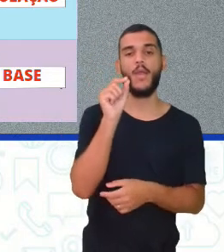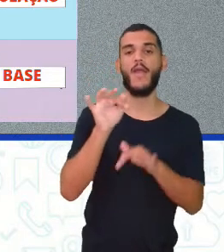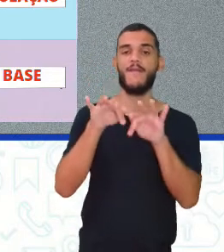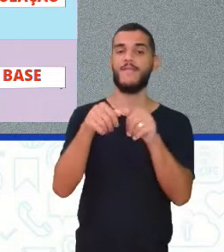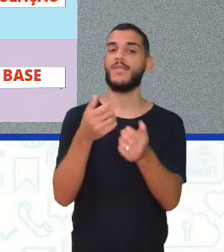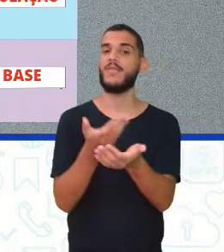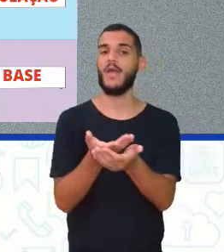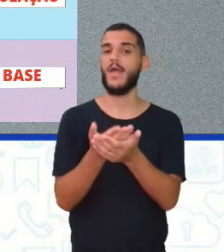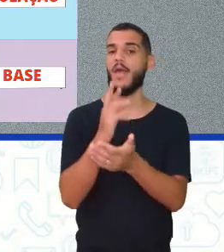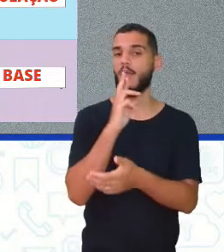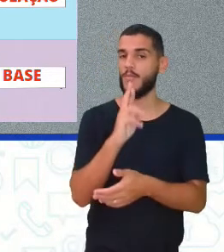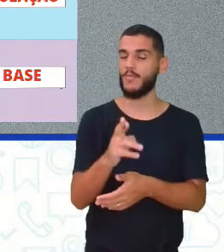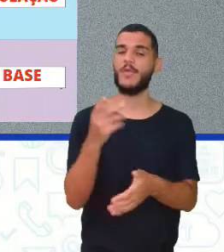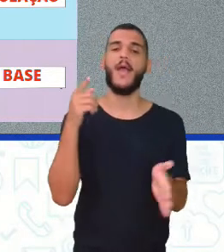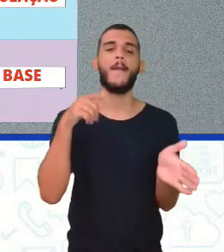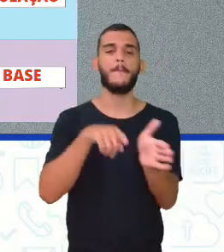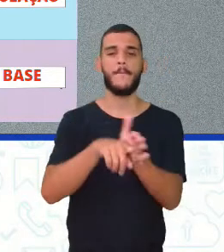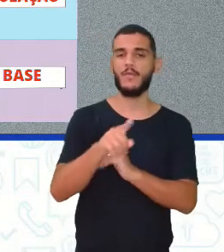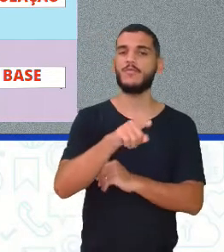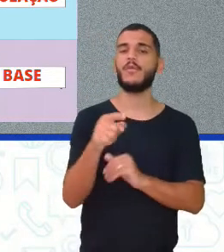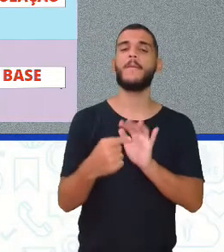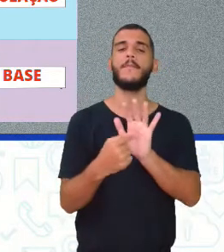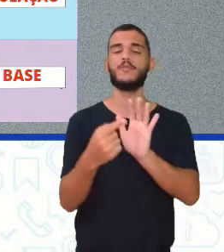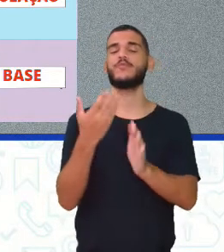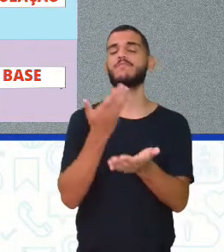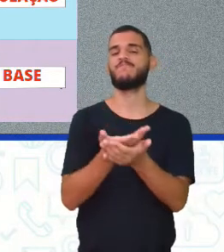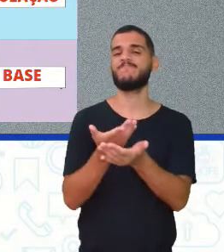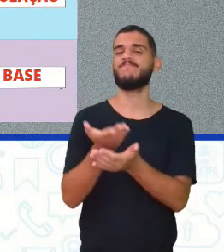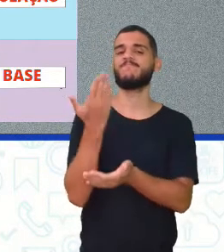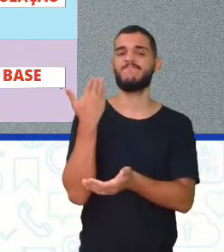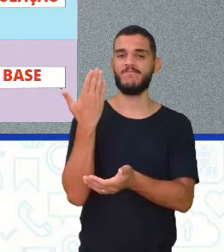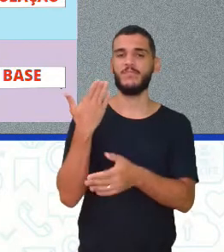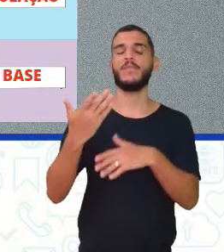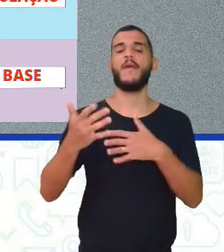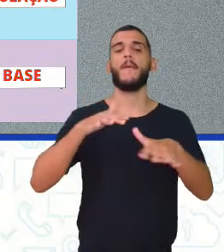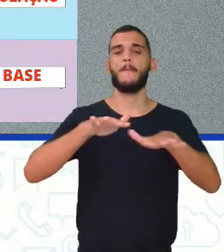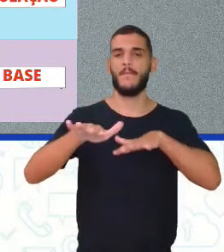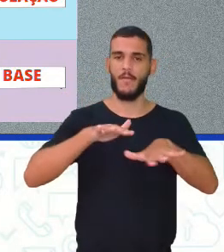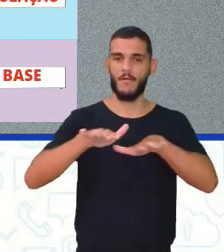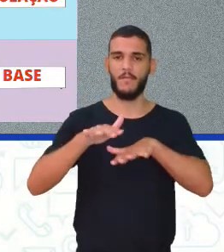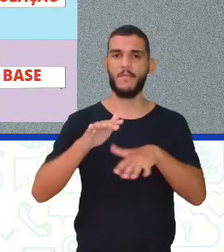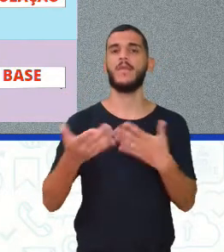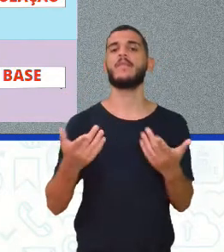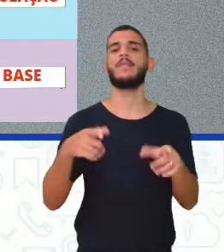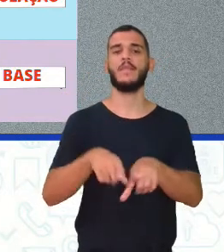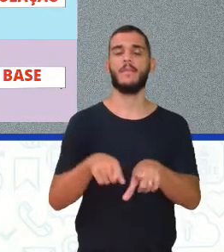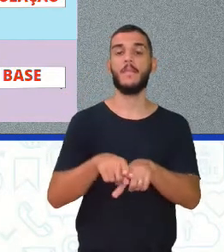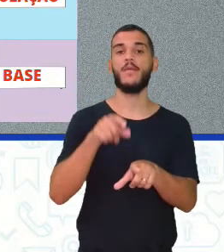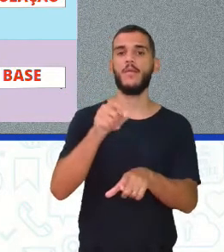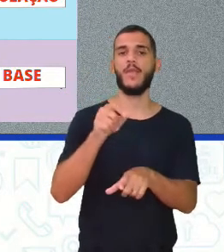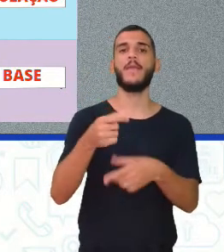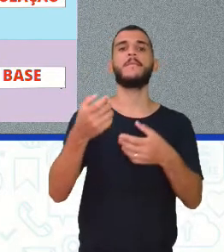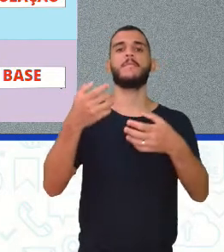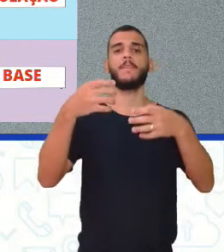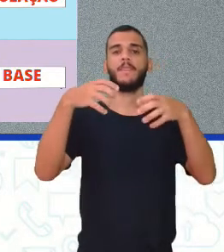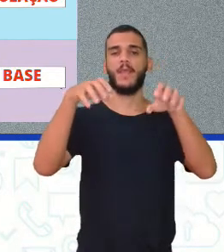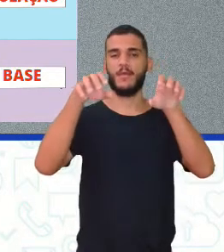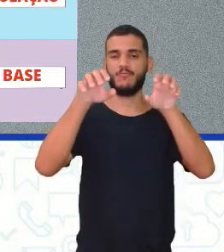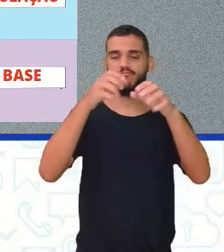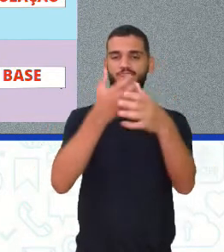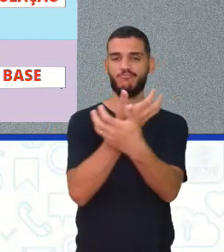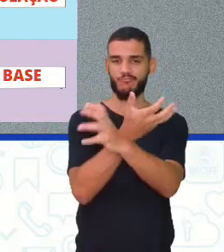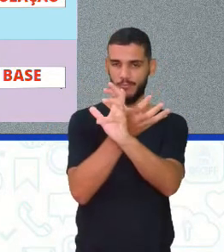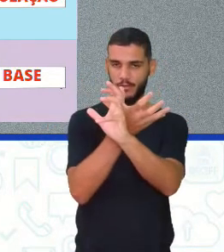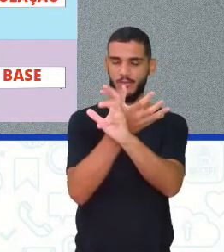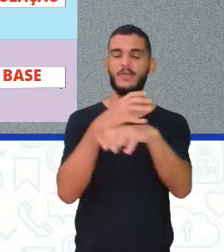responder aquele questionamento que eu mostrei na aula passada sobre os movimentos aí na questão aí do esqueleto. E também